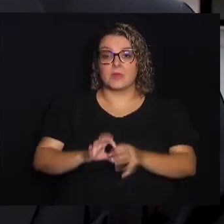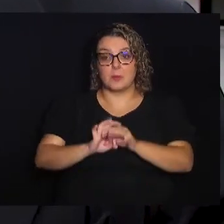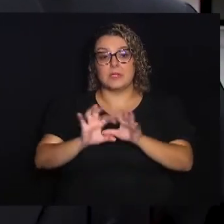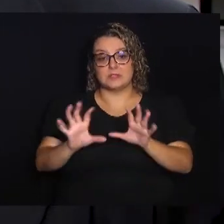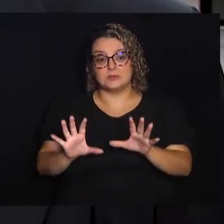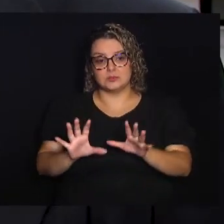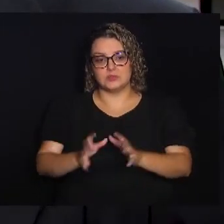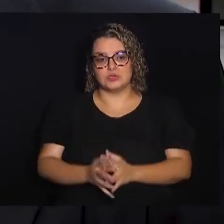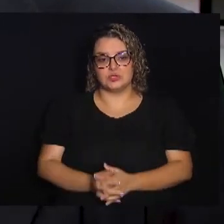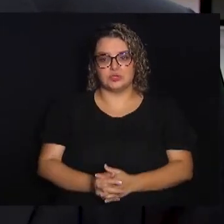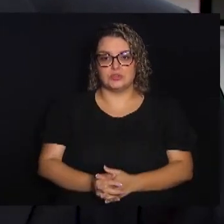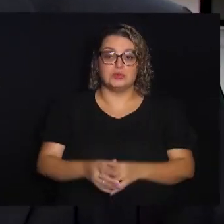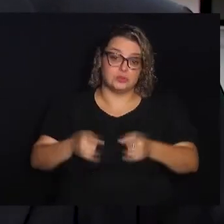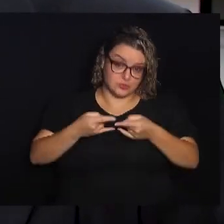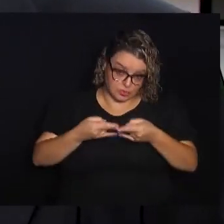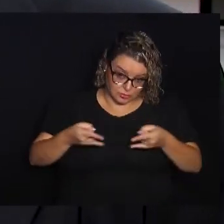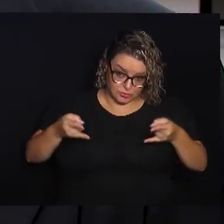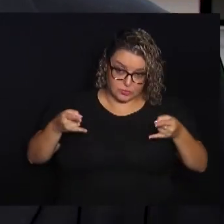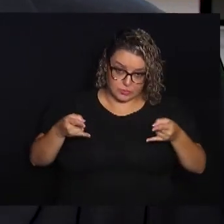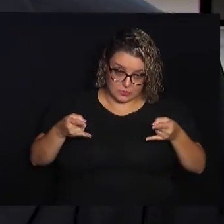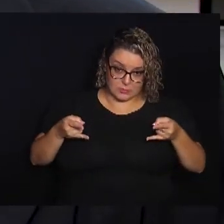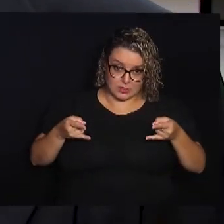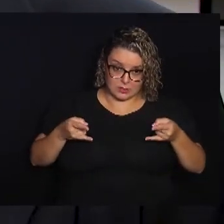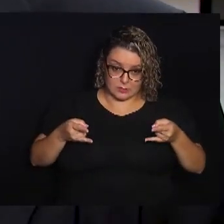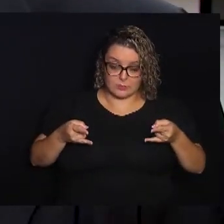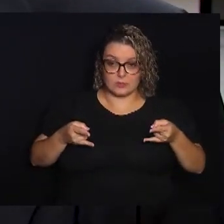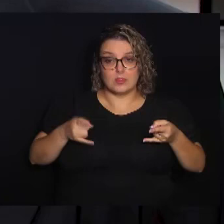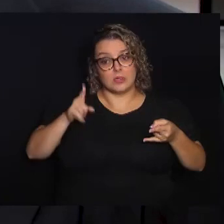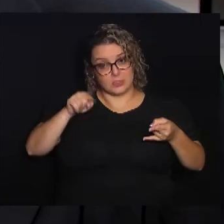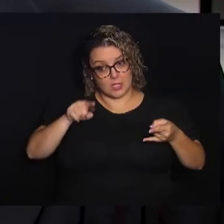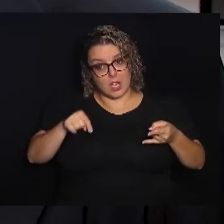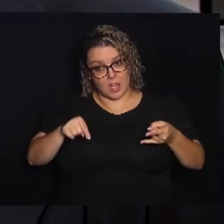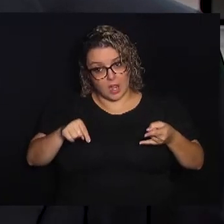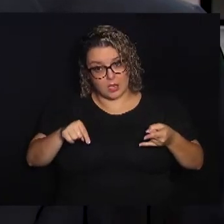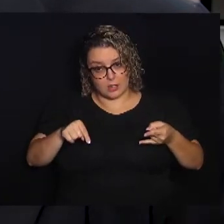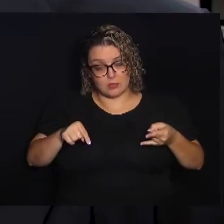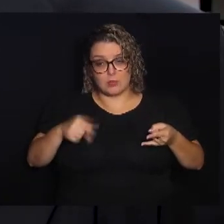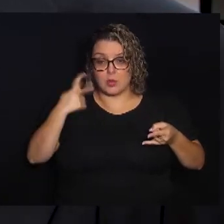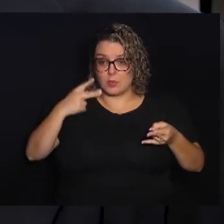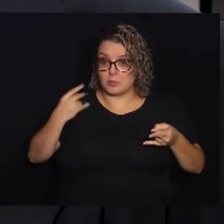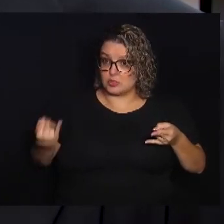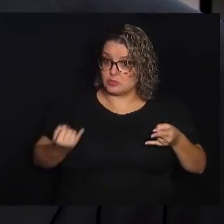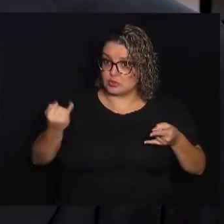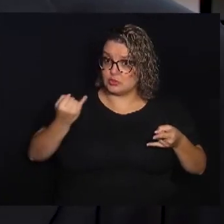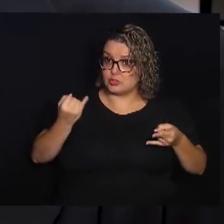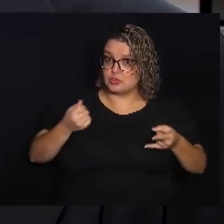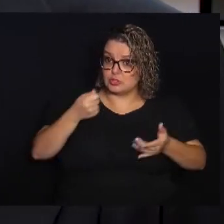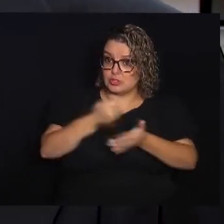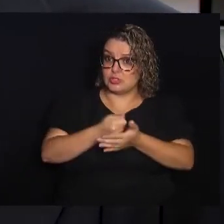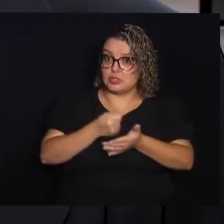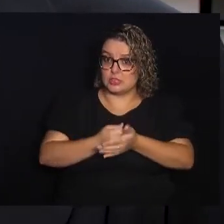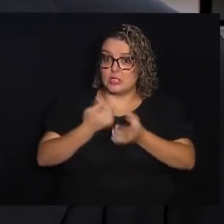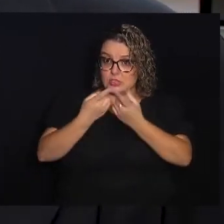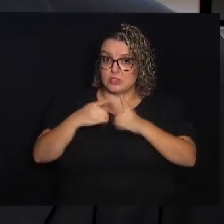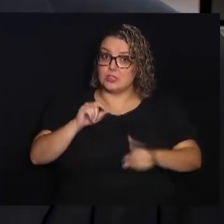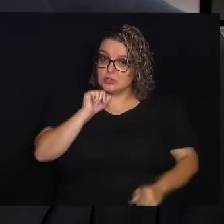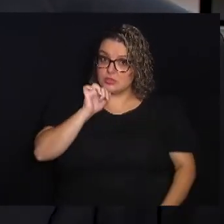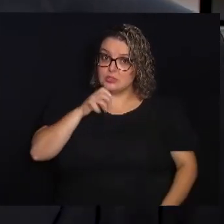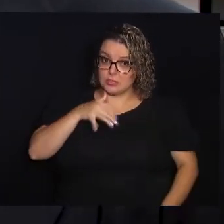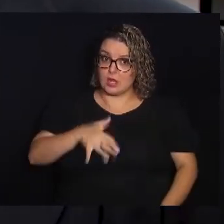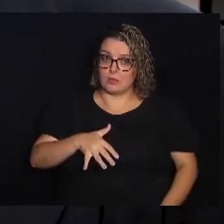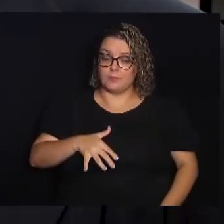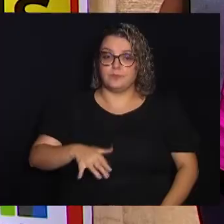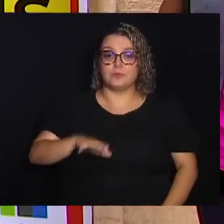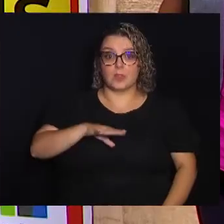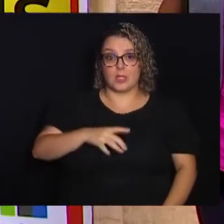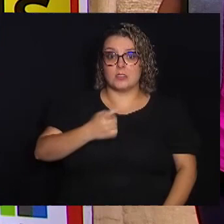pela disponibilidade dos absorventes, tendo em vista que essa é uma política importante de garantia da